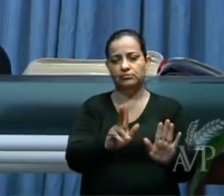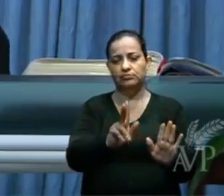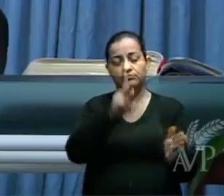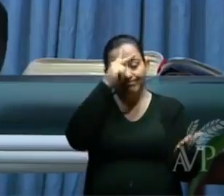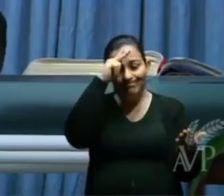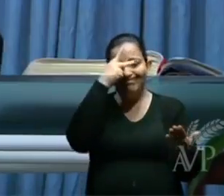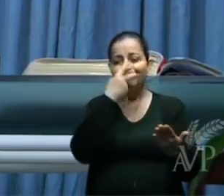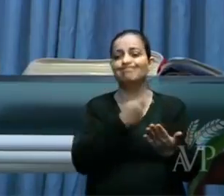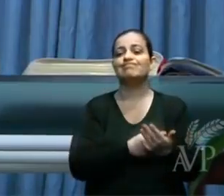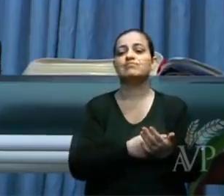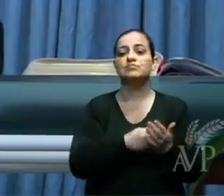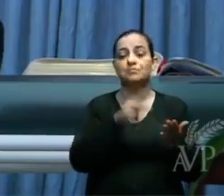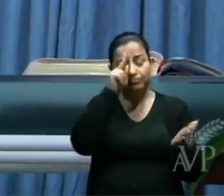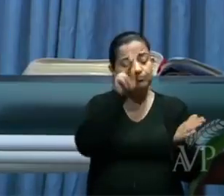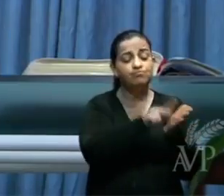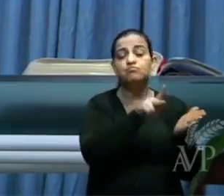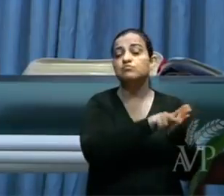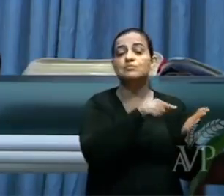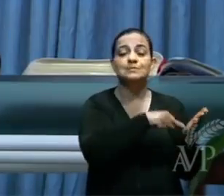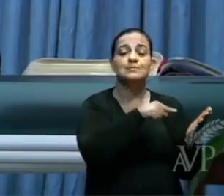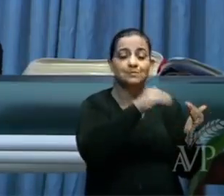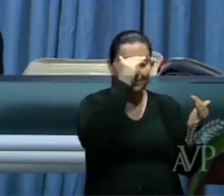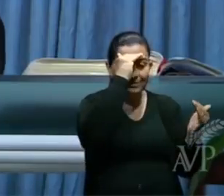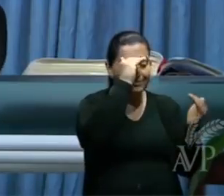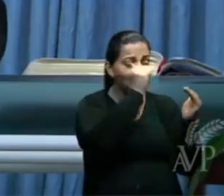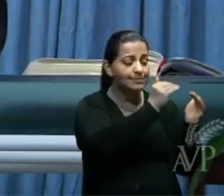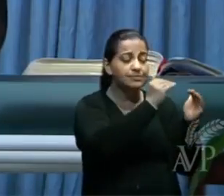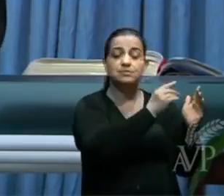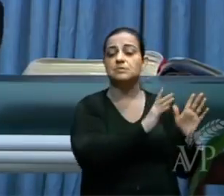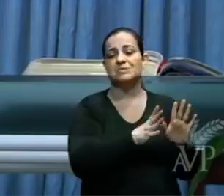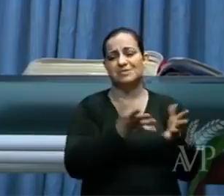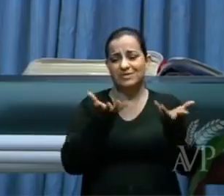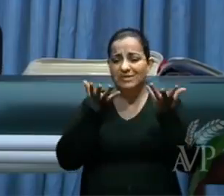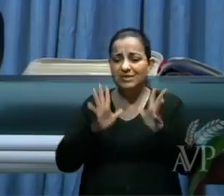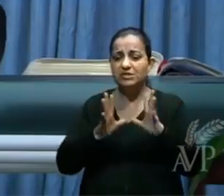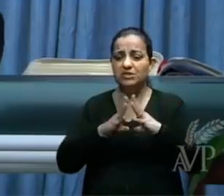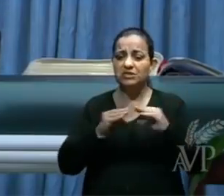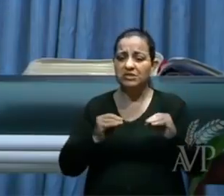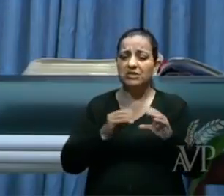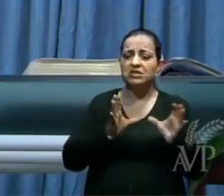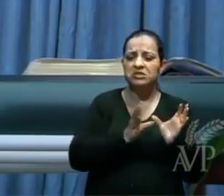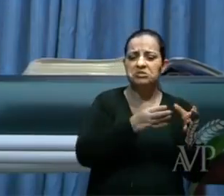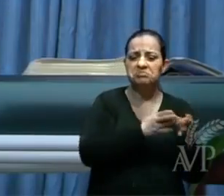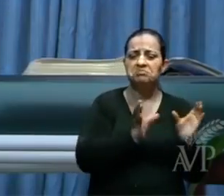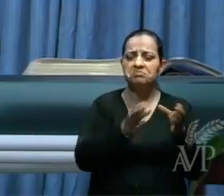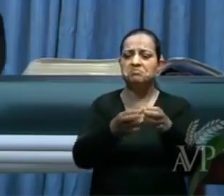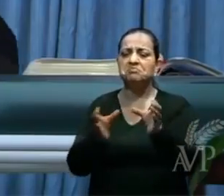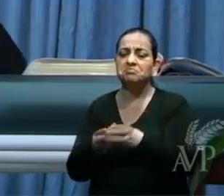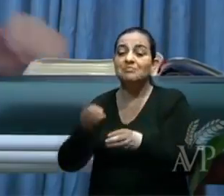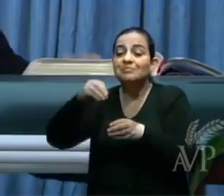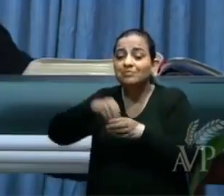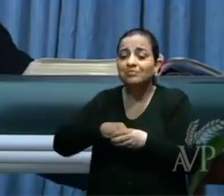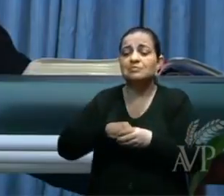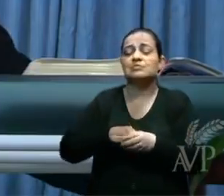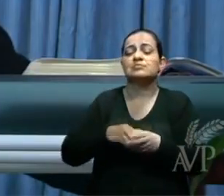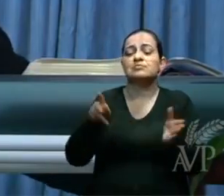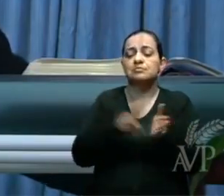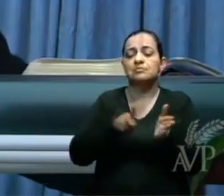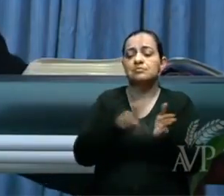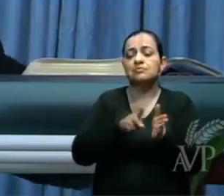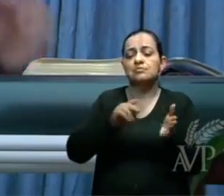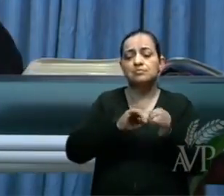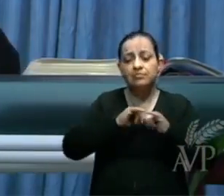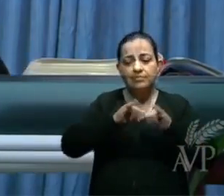por isso que eu não aceito nem mesmo esses espíritos grupelho dentro da mensagem